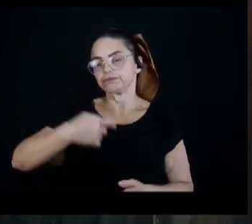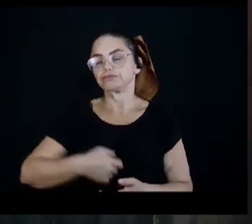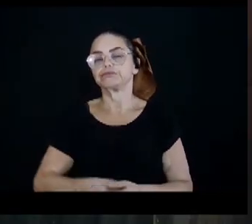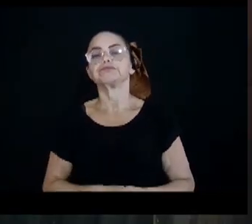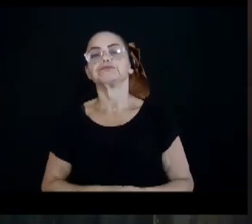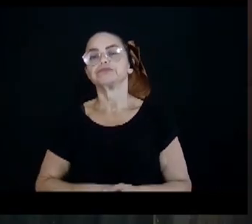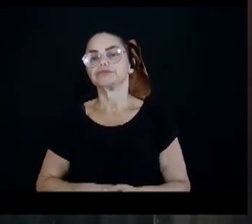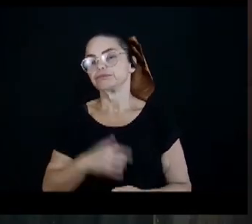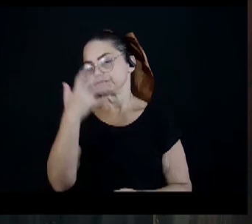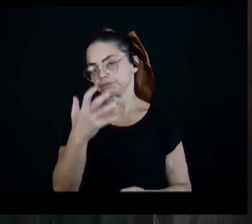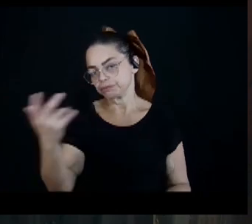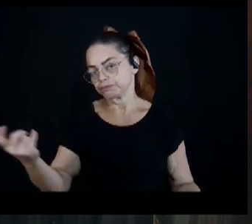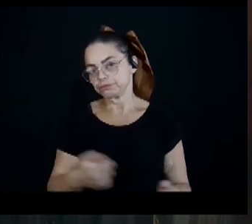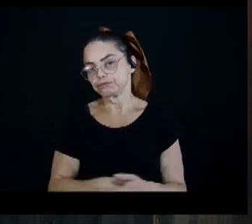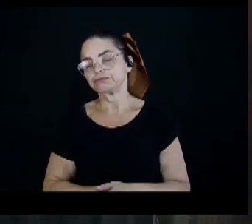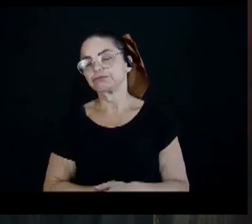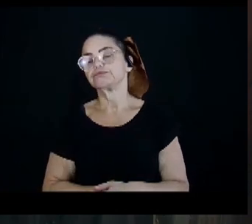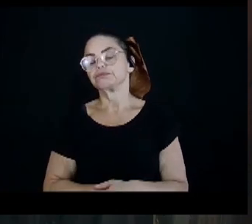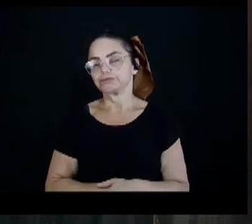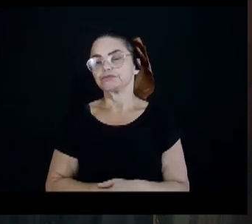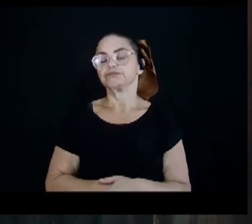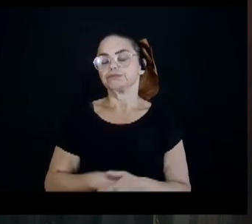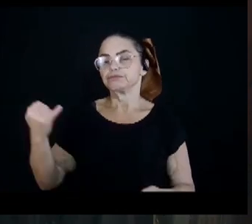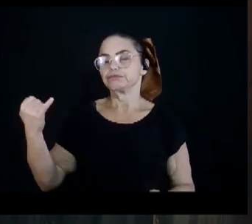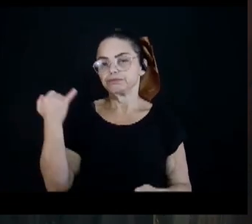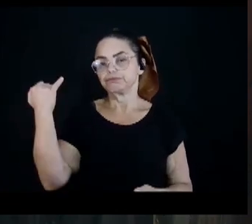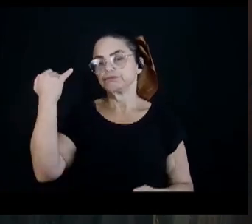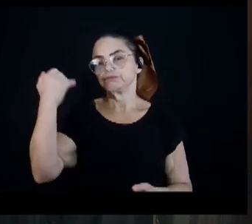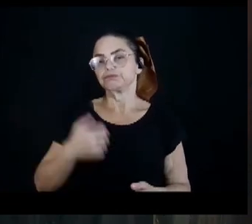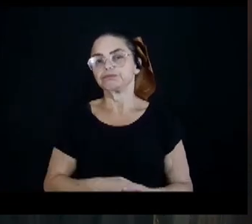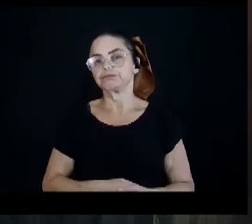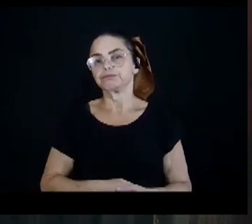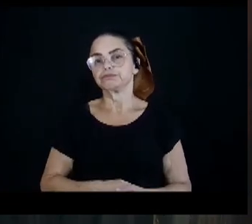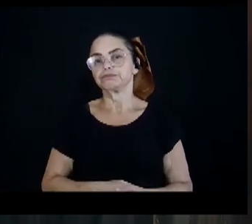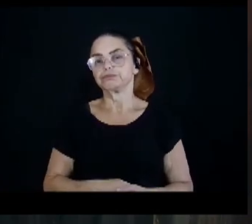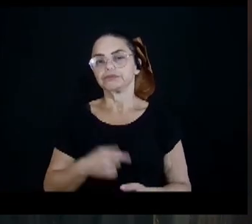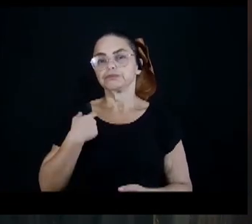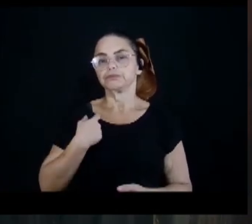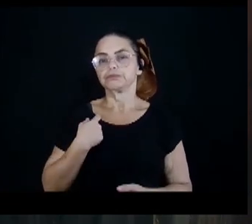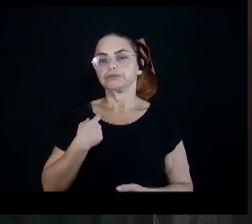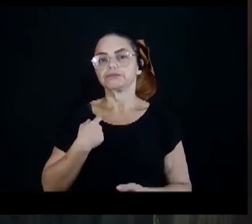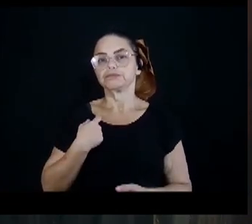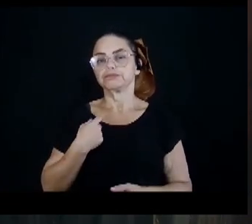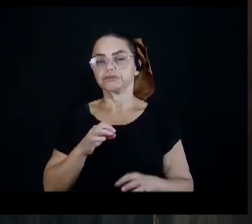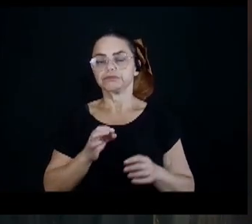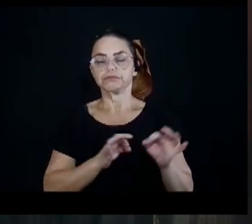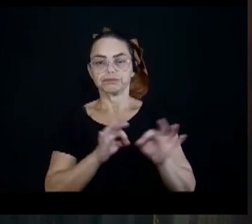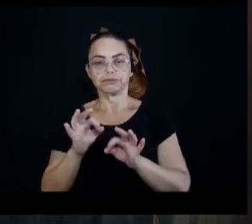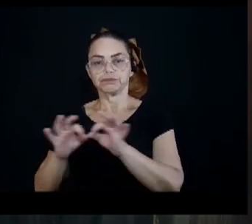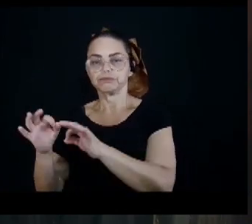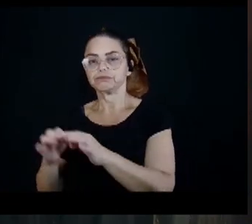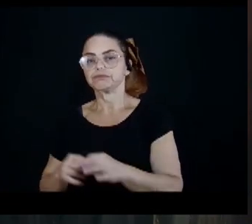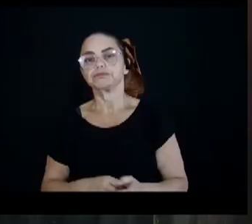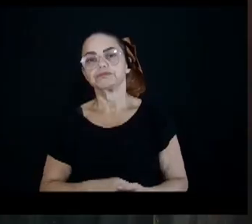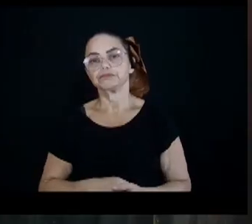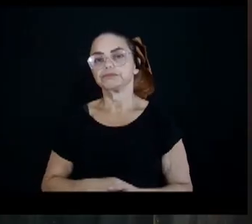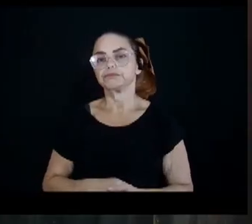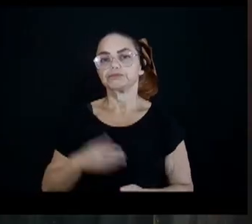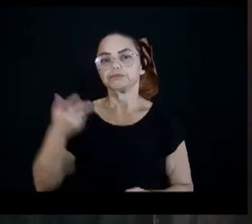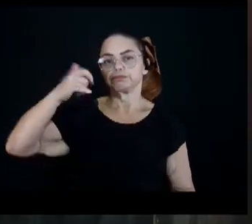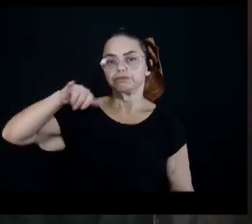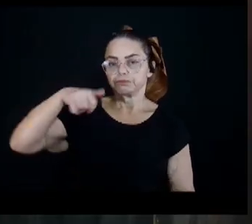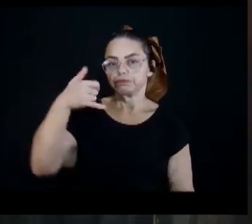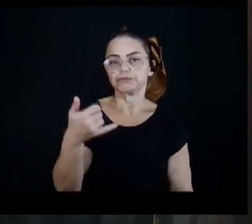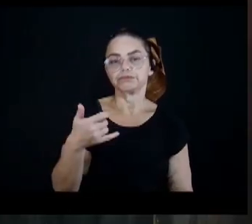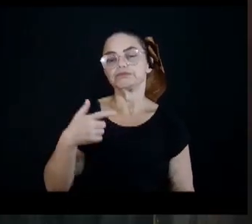a dosagem, é muito sério a continuidade disso e a manutenção e tal. Então aproveita, se você está tomando,